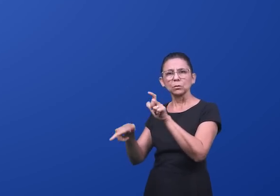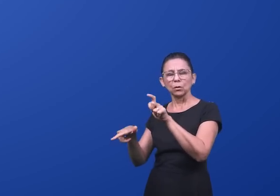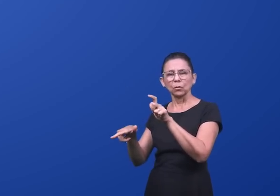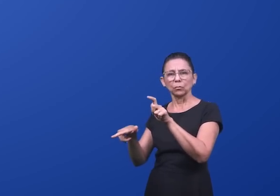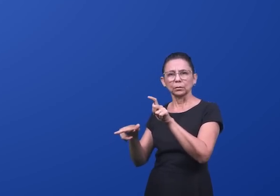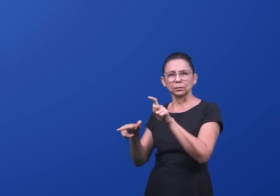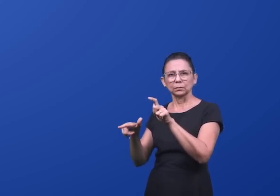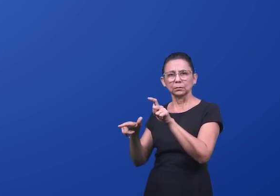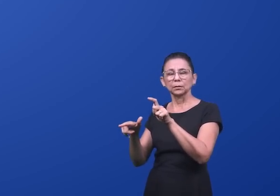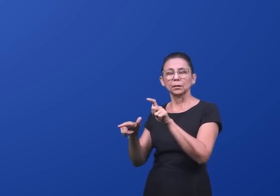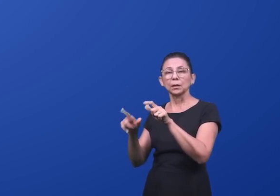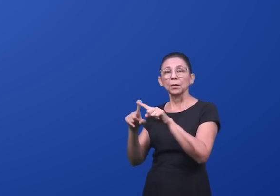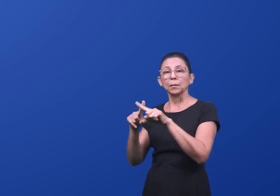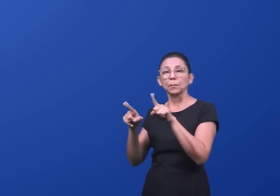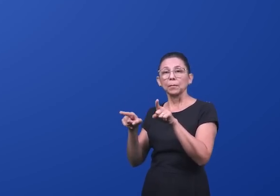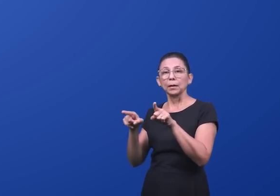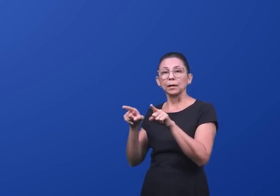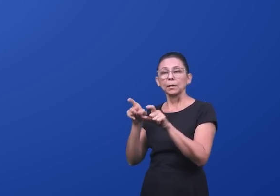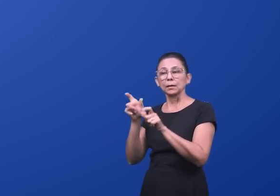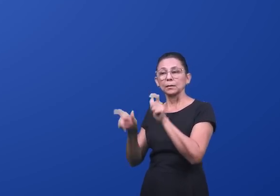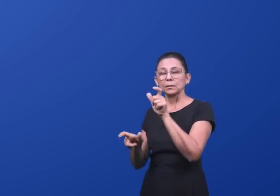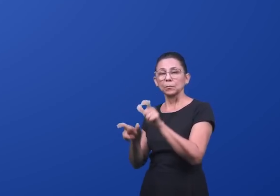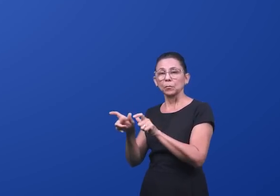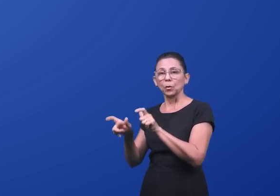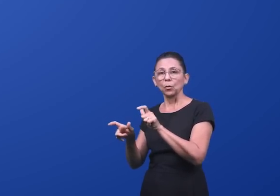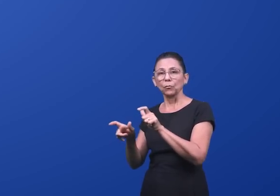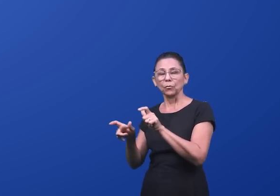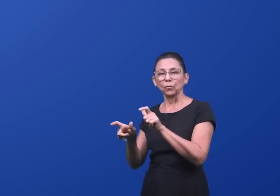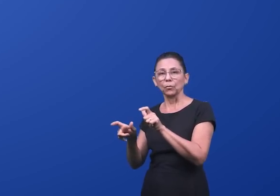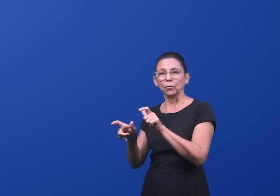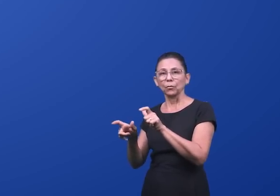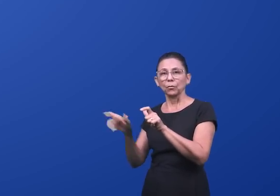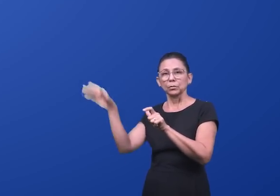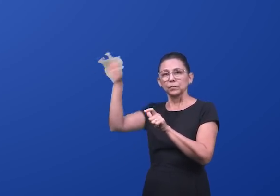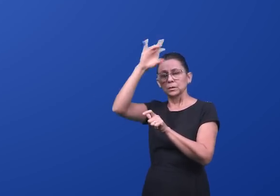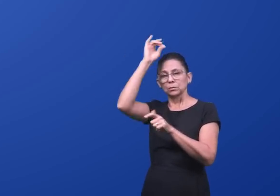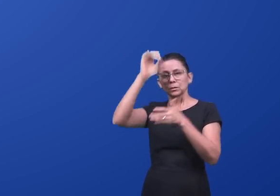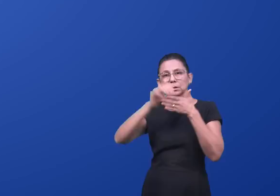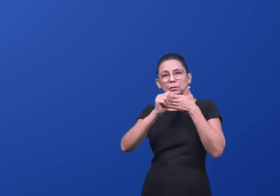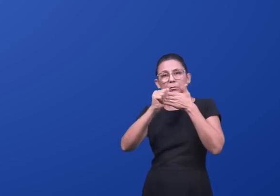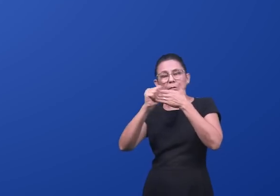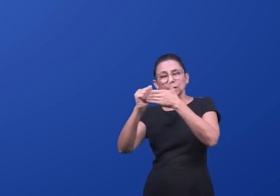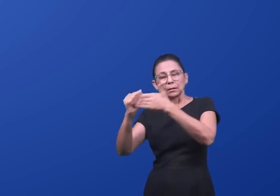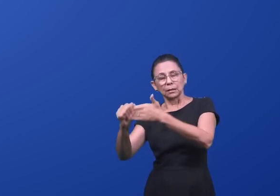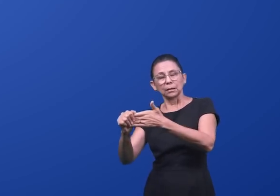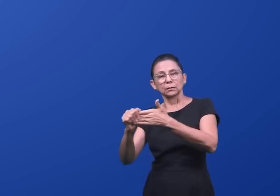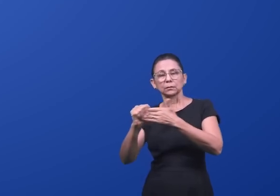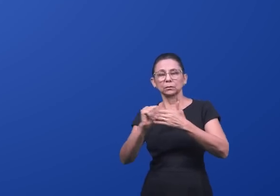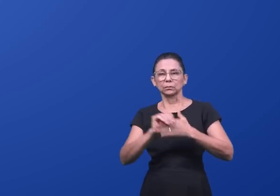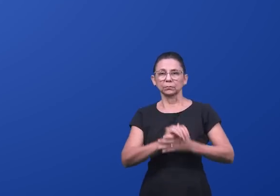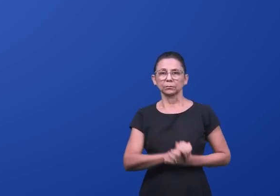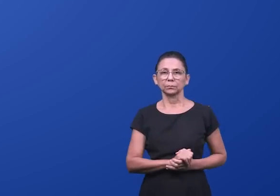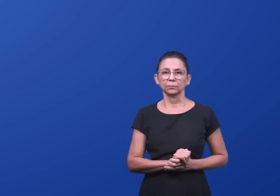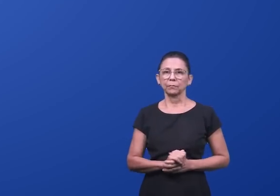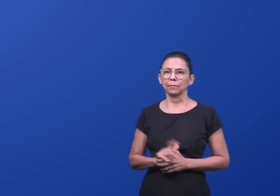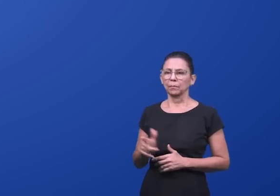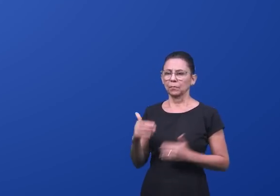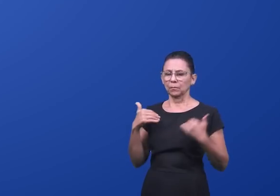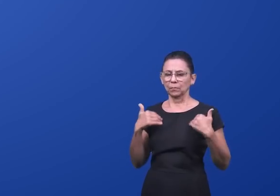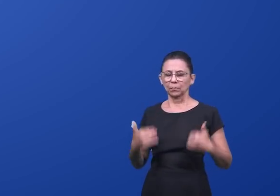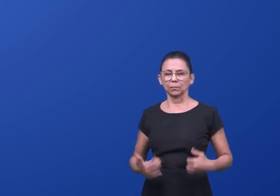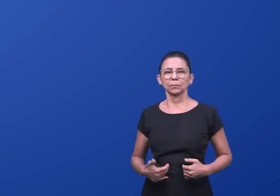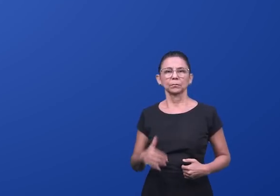que representa a igreja. A igreja é formada por homens, sim, mas homens que seguem a direção do Espírito